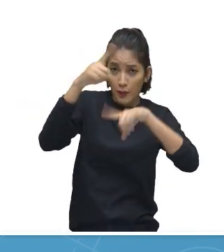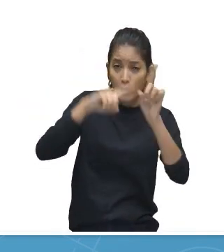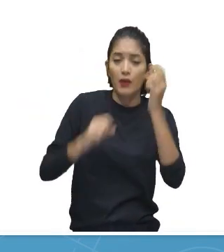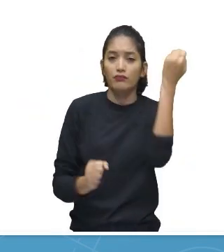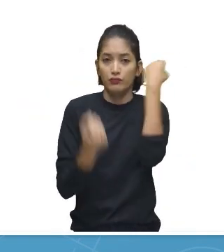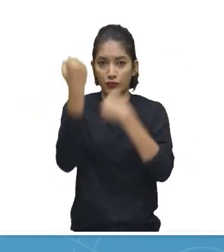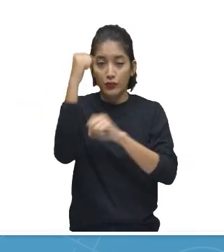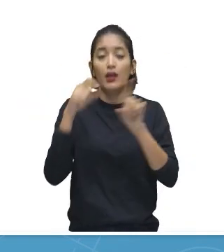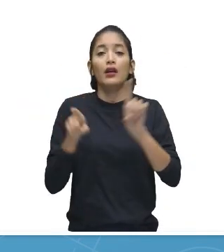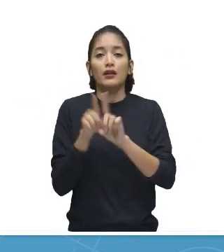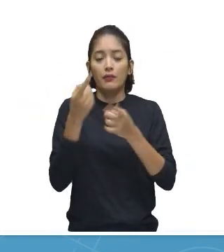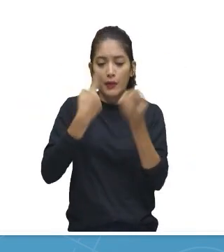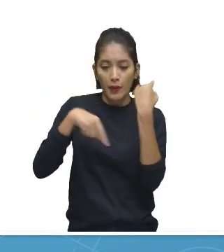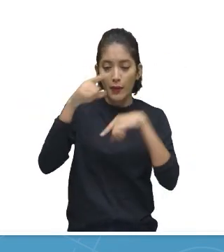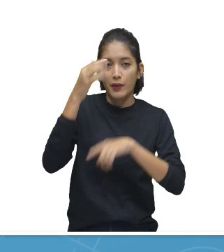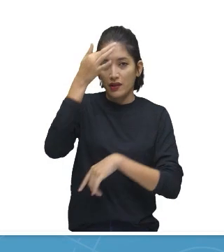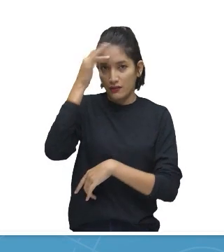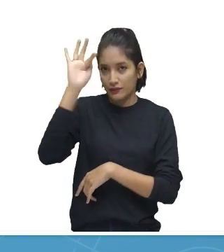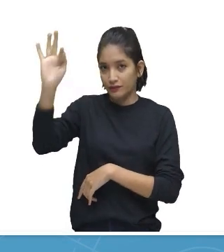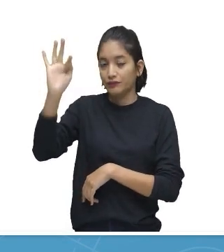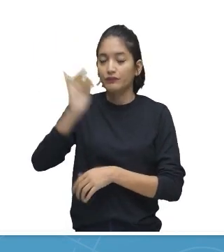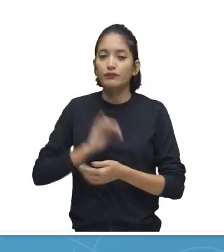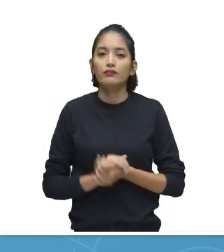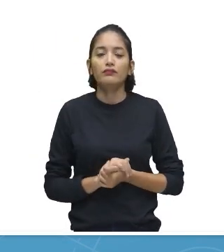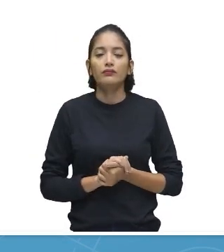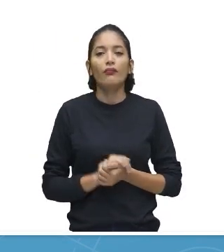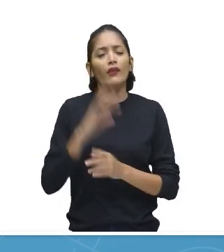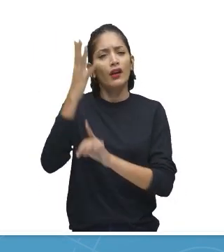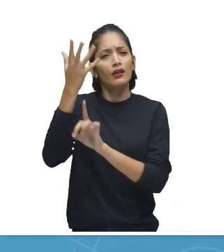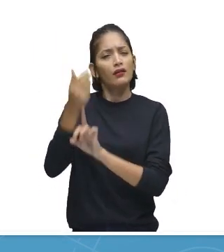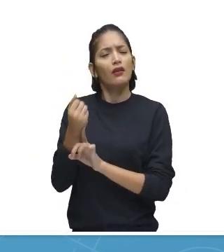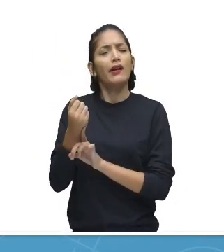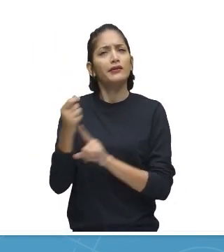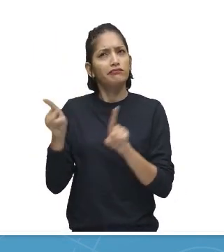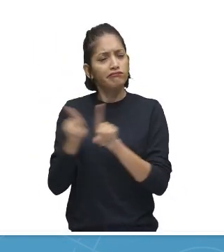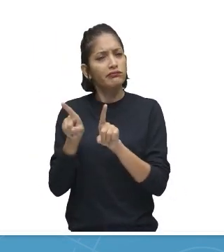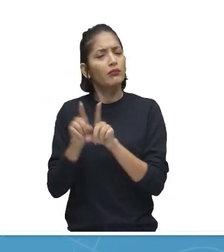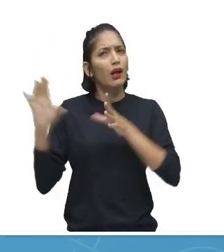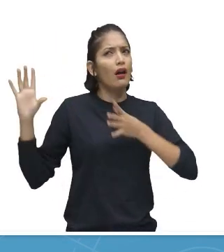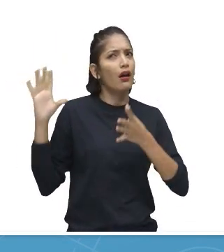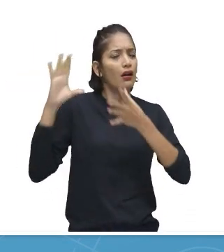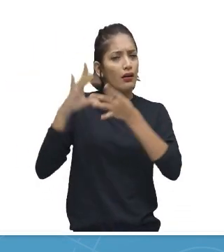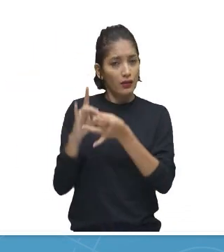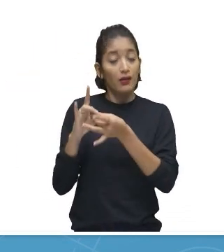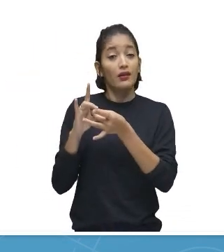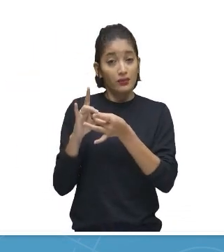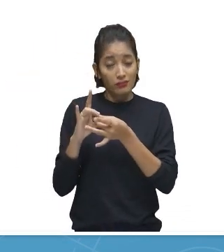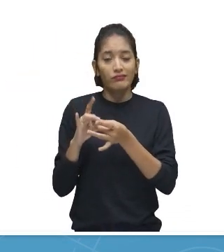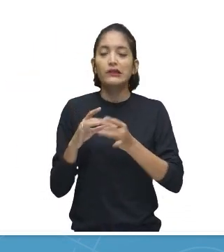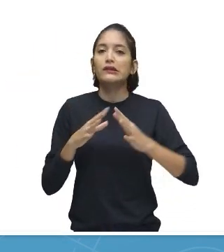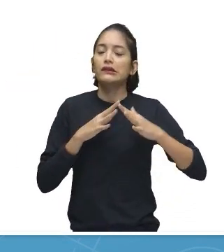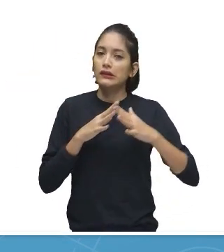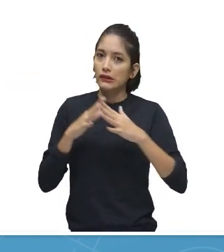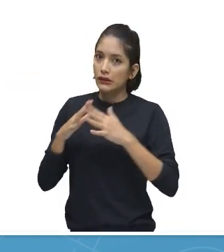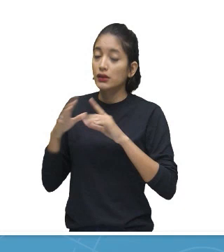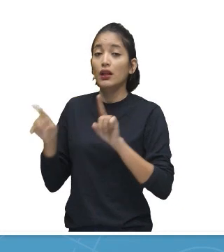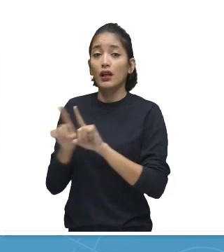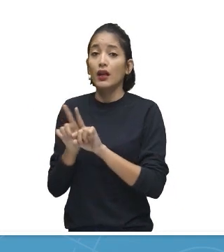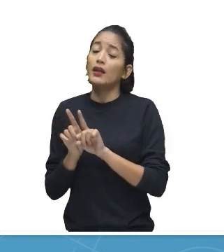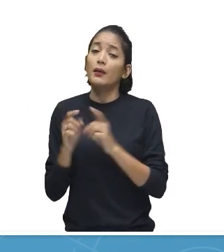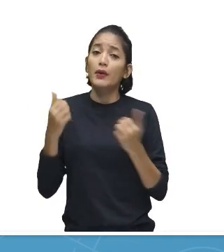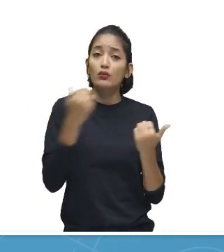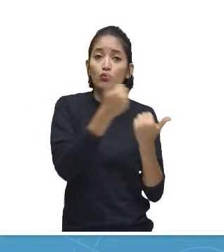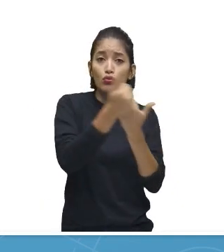Revolução Francesa. A arte refletiu essas mudanças, tornando-se mais complexa e dando lugar